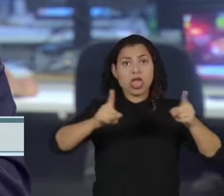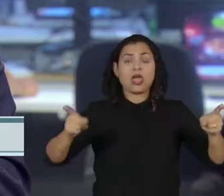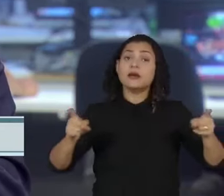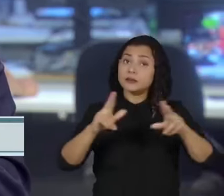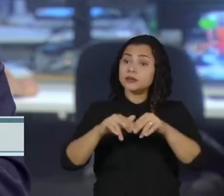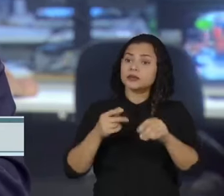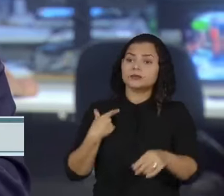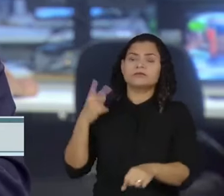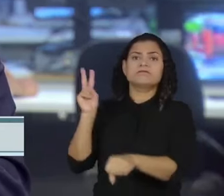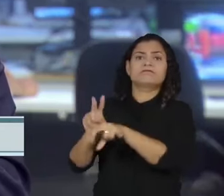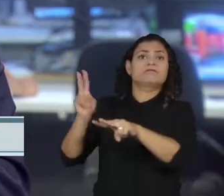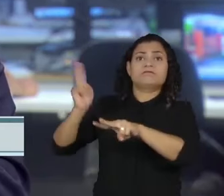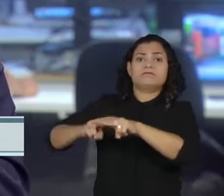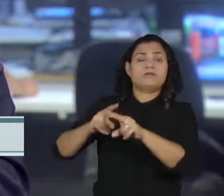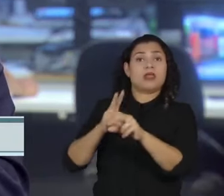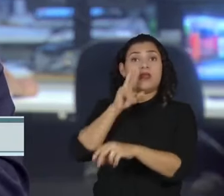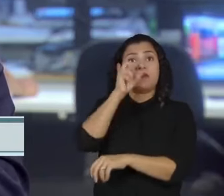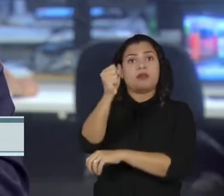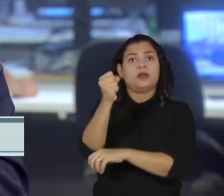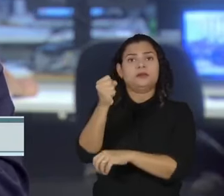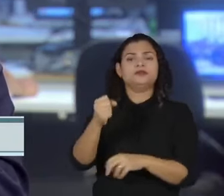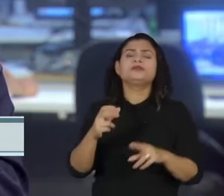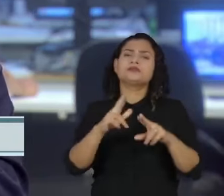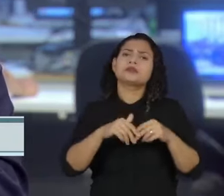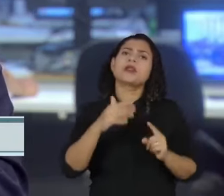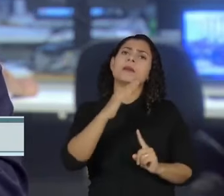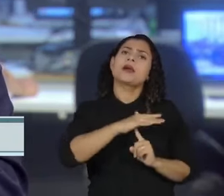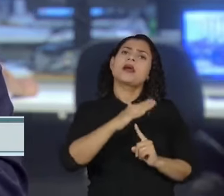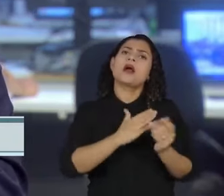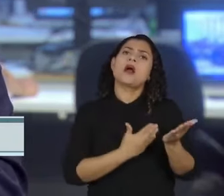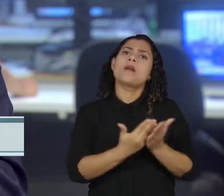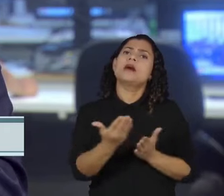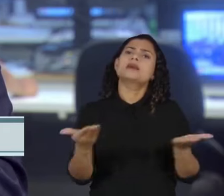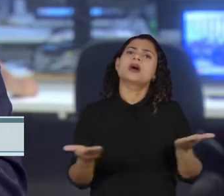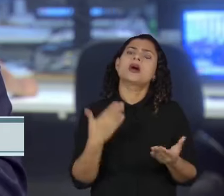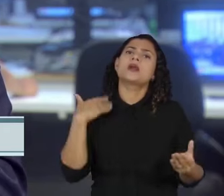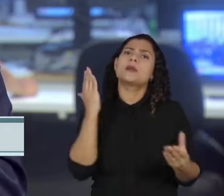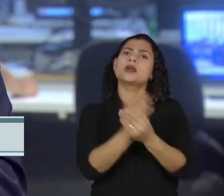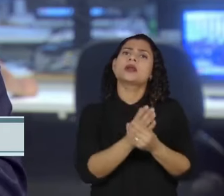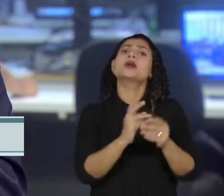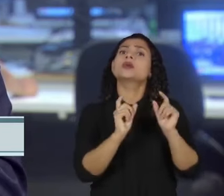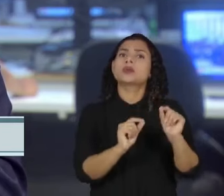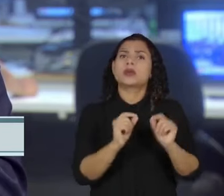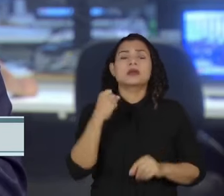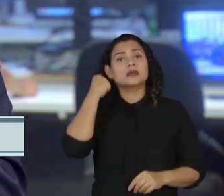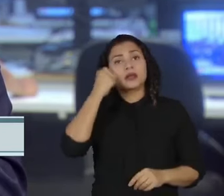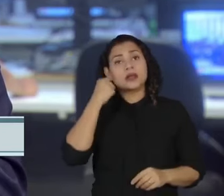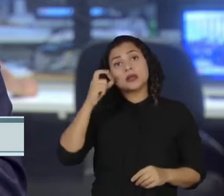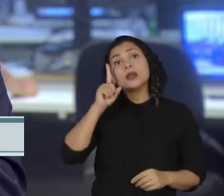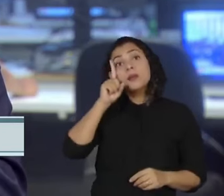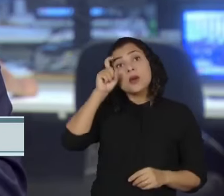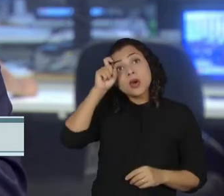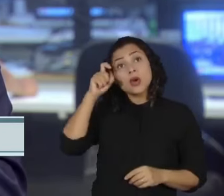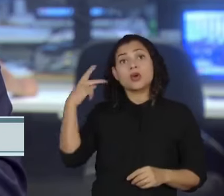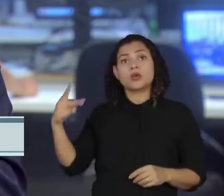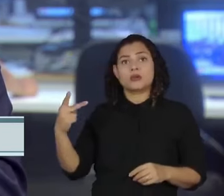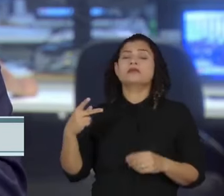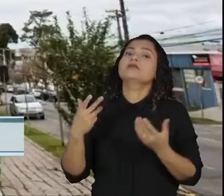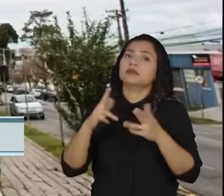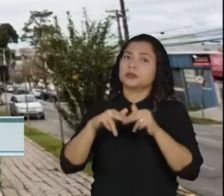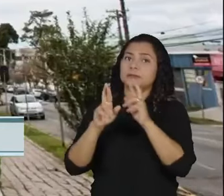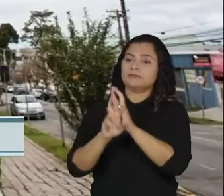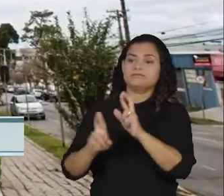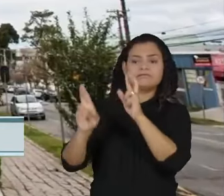a justiça eleitoral do Paraná começa hoje a analisar os processos que podem caar o Mandato do senador Sérgio moro do União